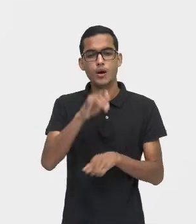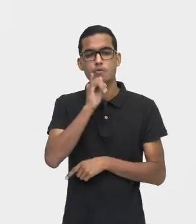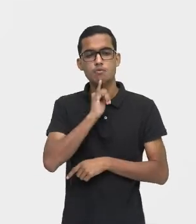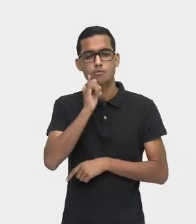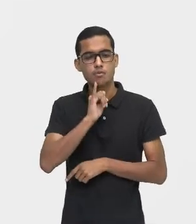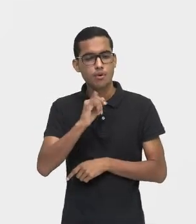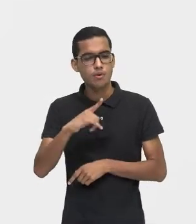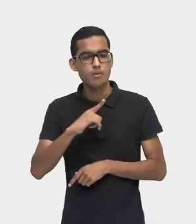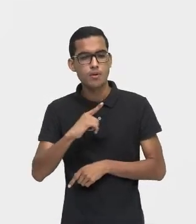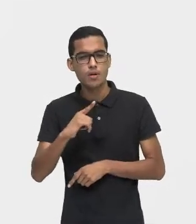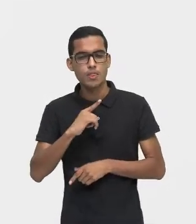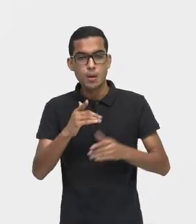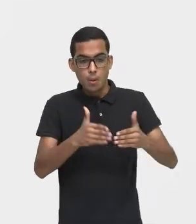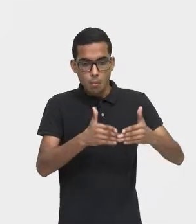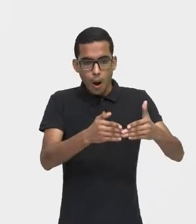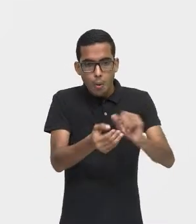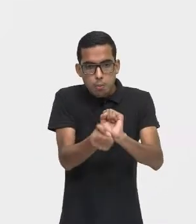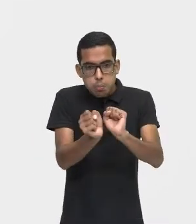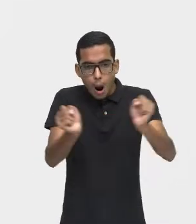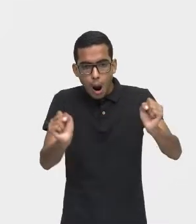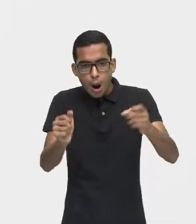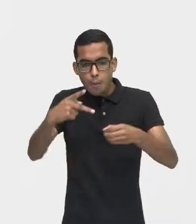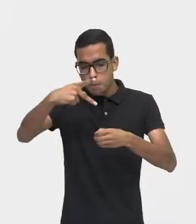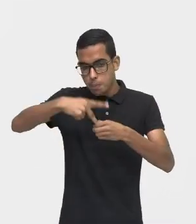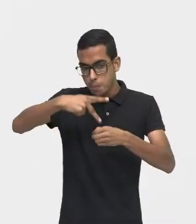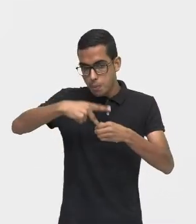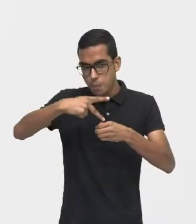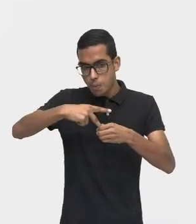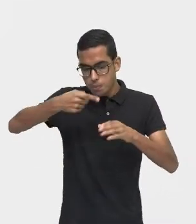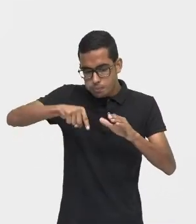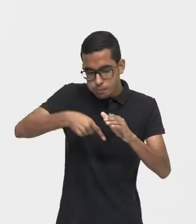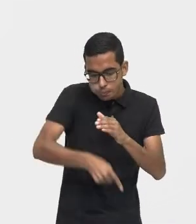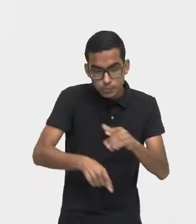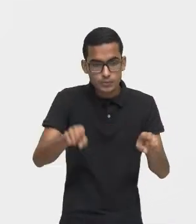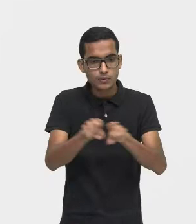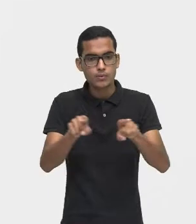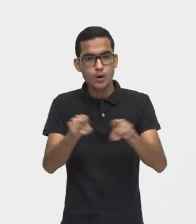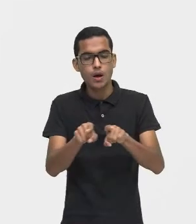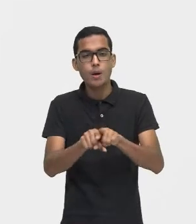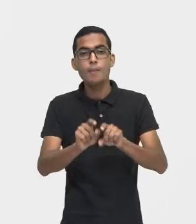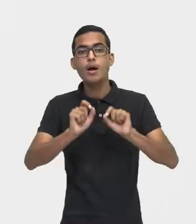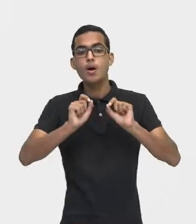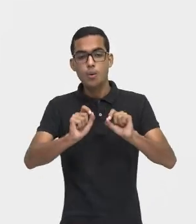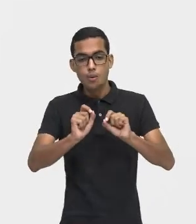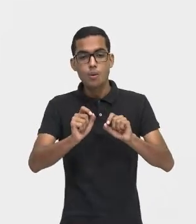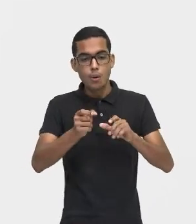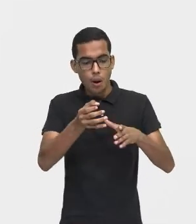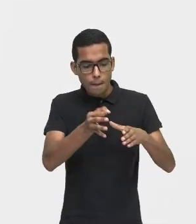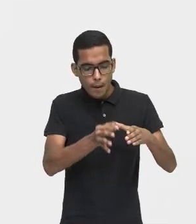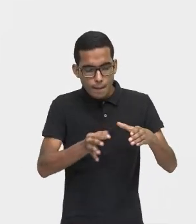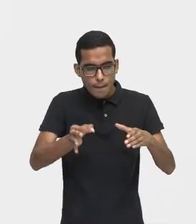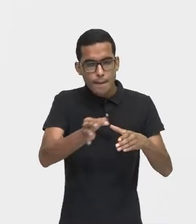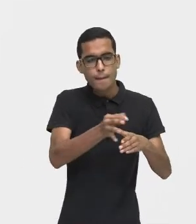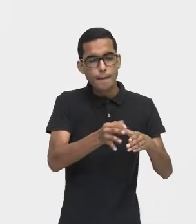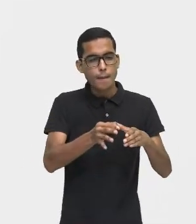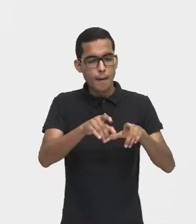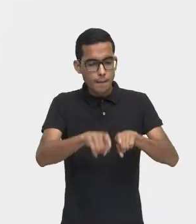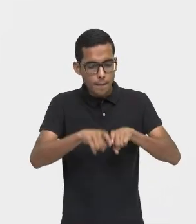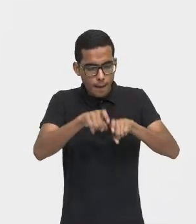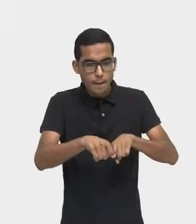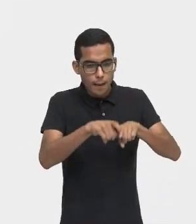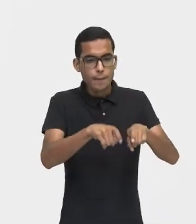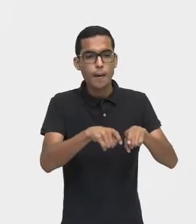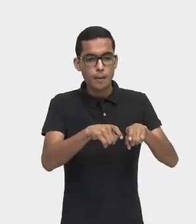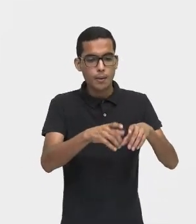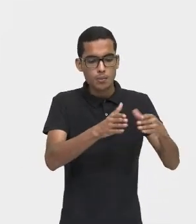existir superpetroleiros e também graneleiros levando essas mercadorias até mesmo de um país para